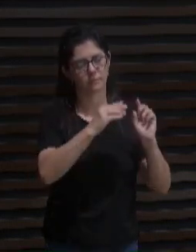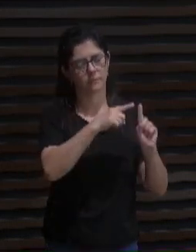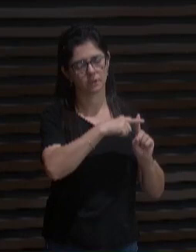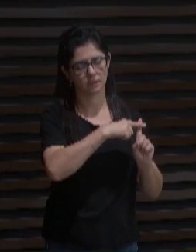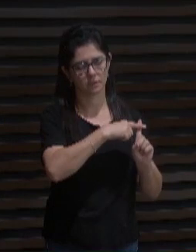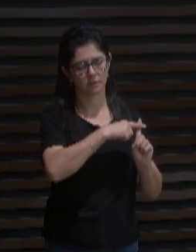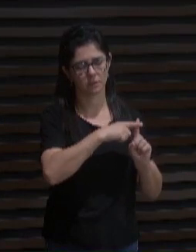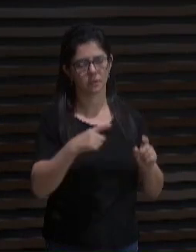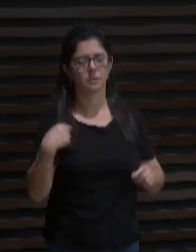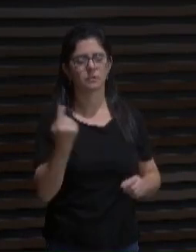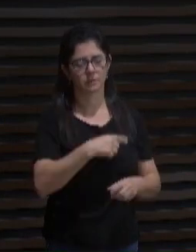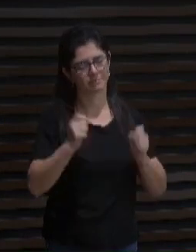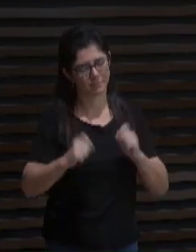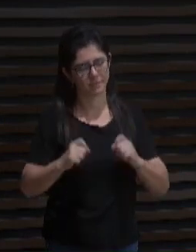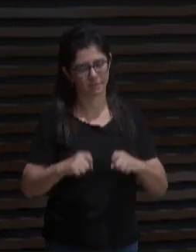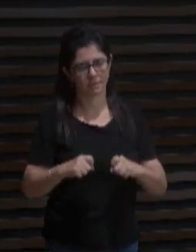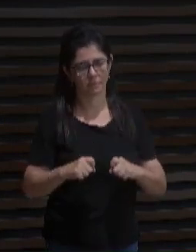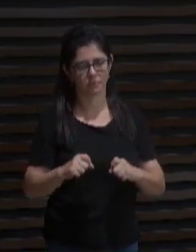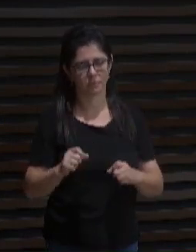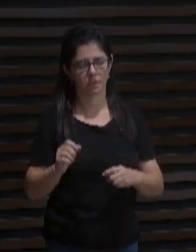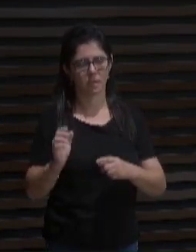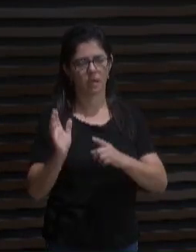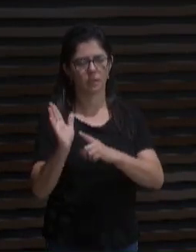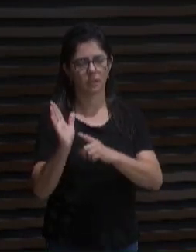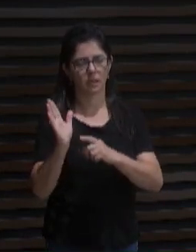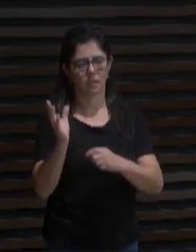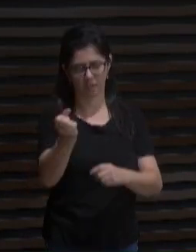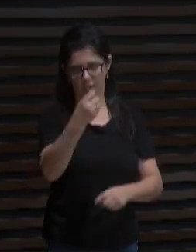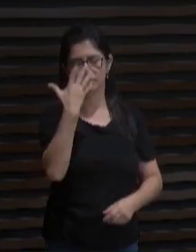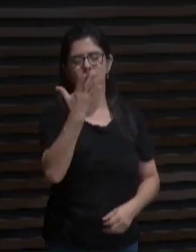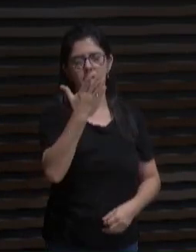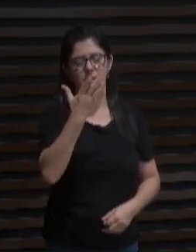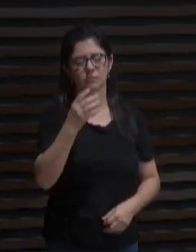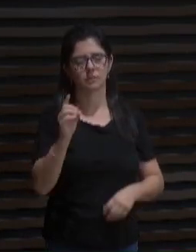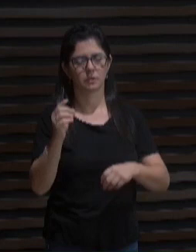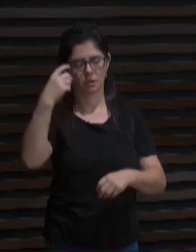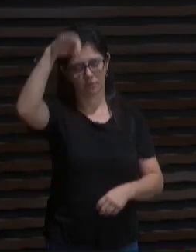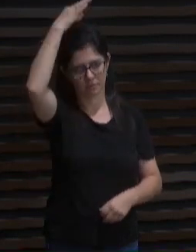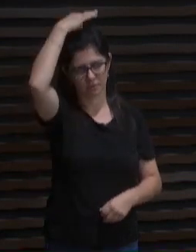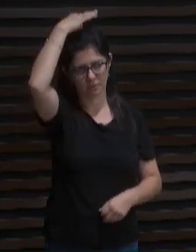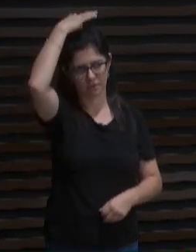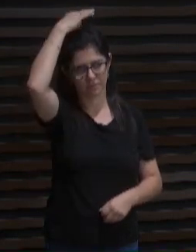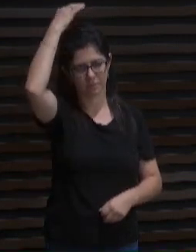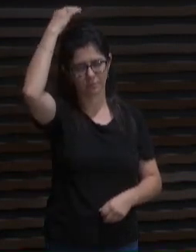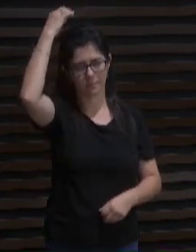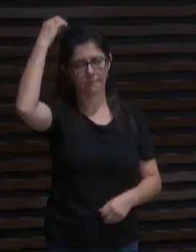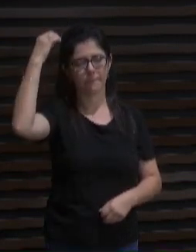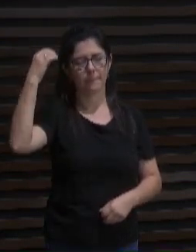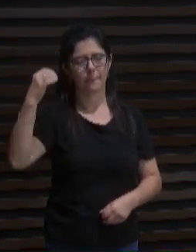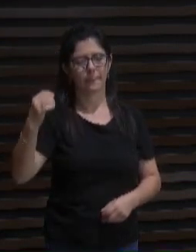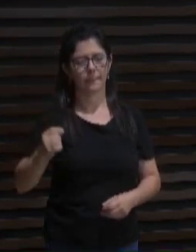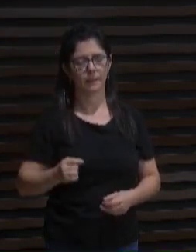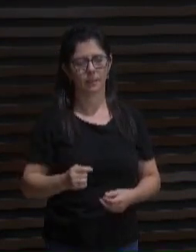e nós precisamos da revelação do teu Santo Espírito, para que ela não volte vazia, e que ela sirva aqui